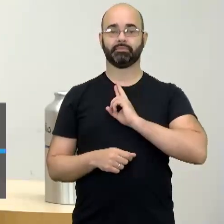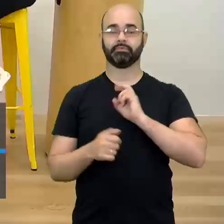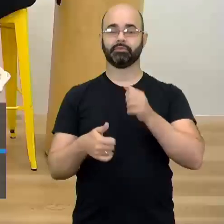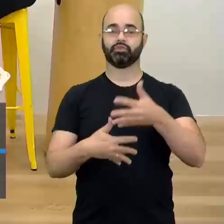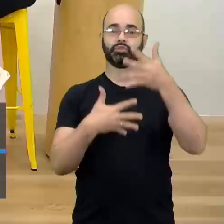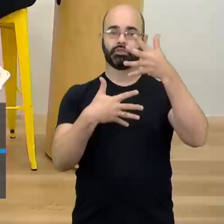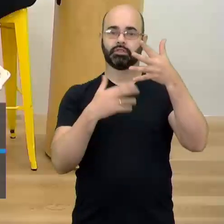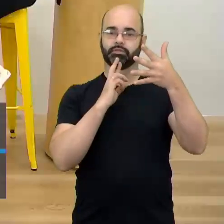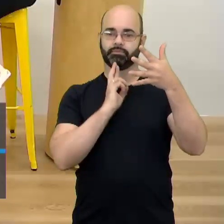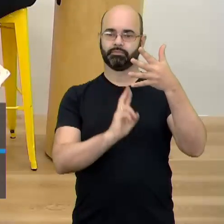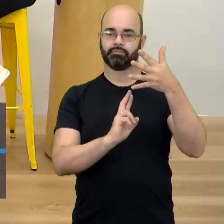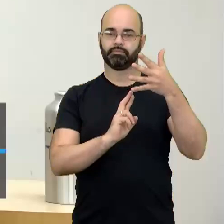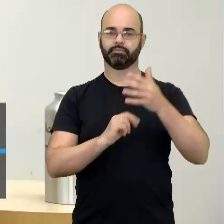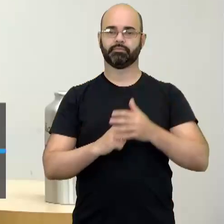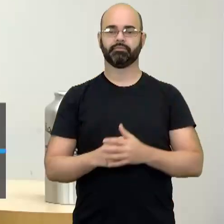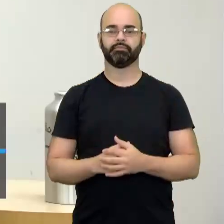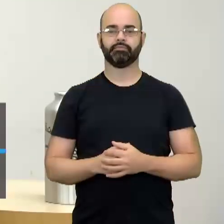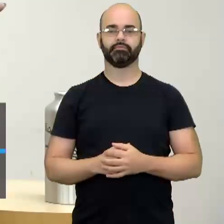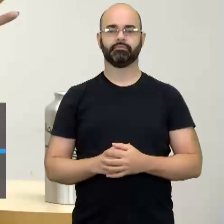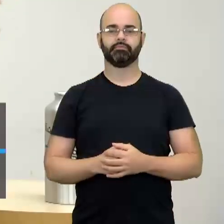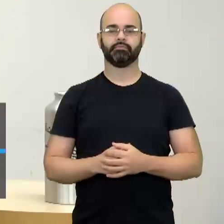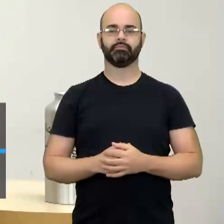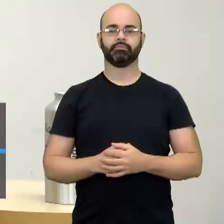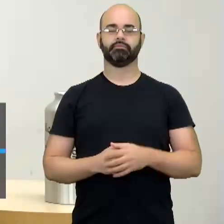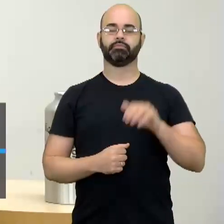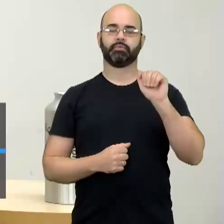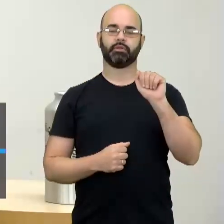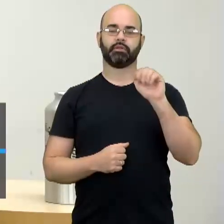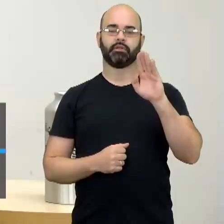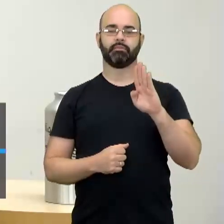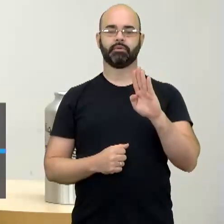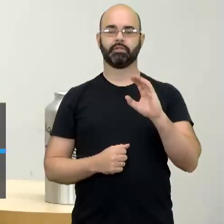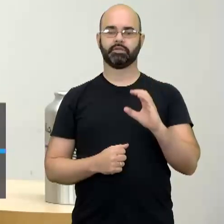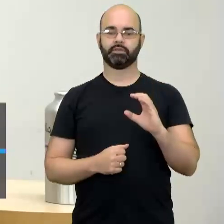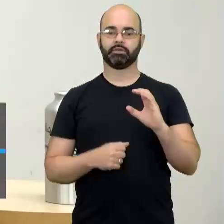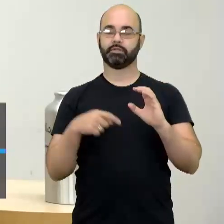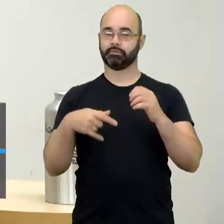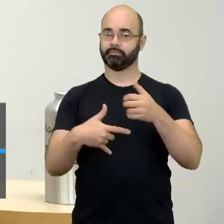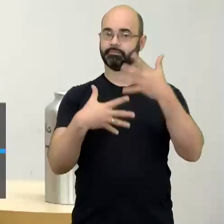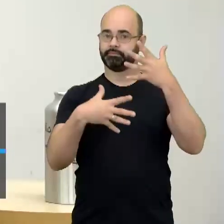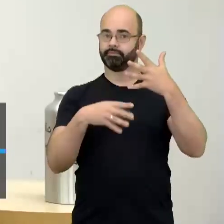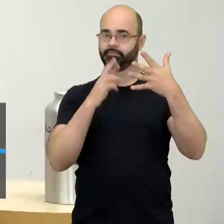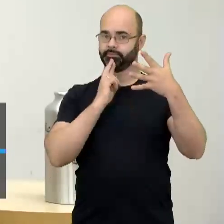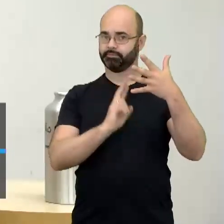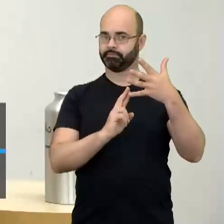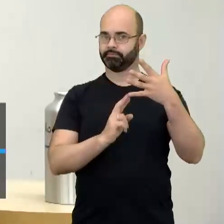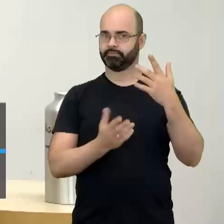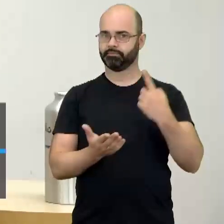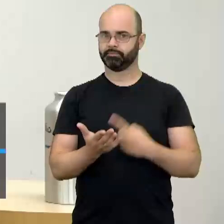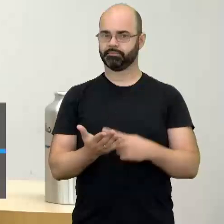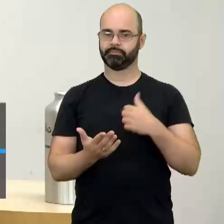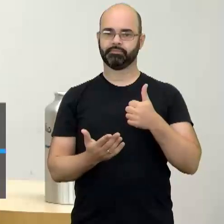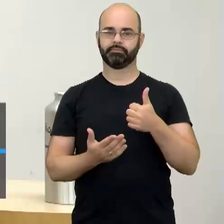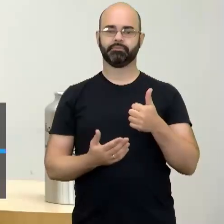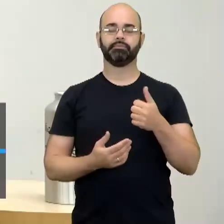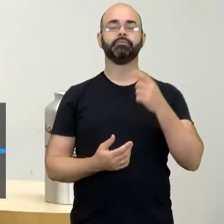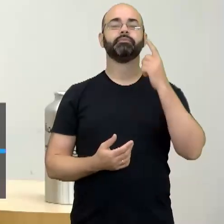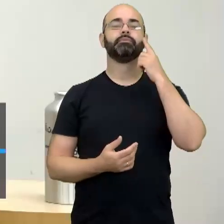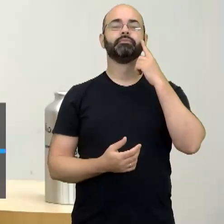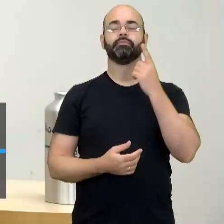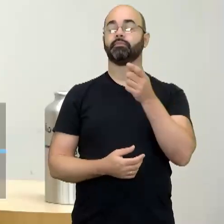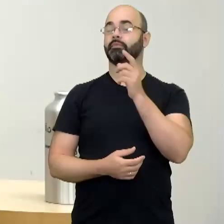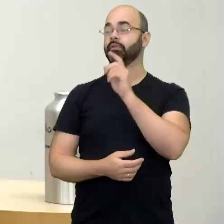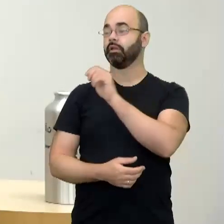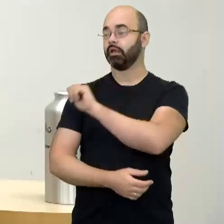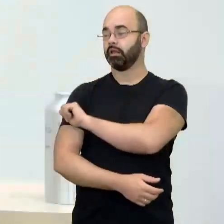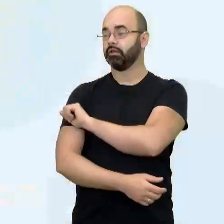chat. Isso. Tá bom? Vocês vão colocar aí A, B ou C aqui no chat, combinado? Professores, mandem a resposta dos seus